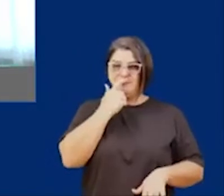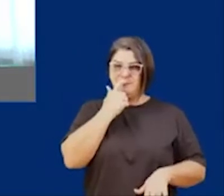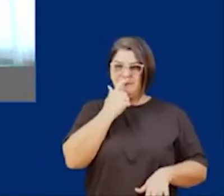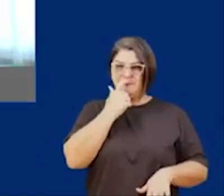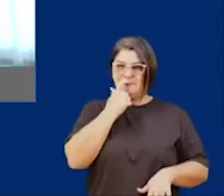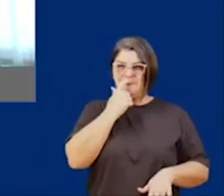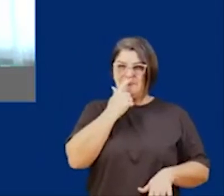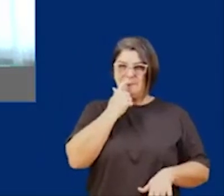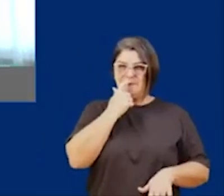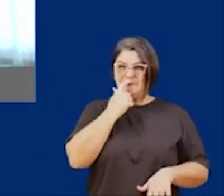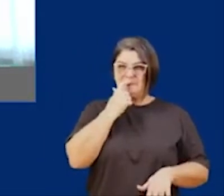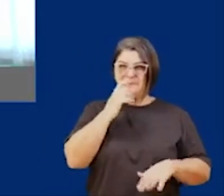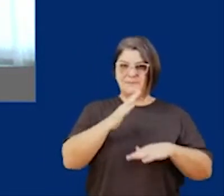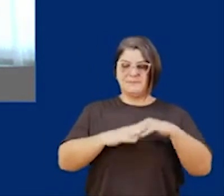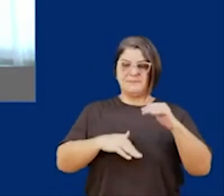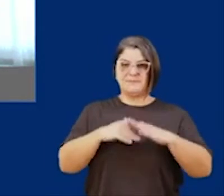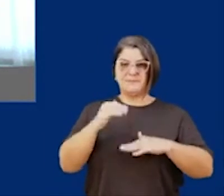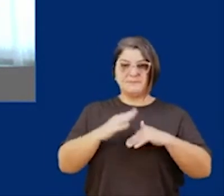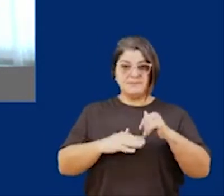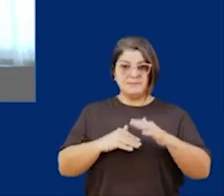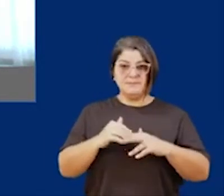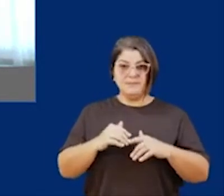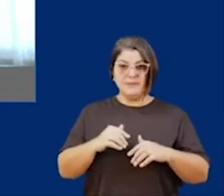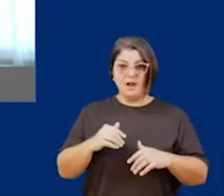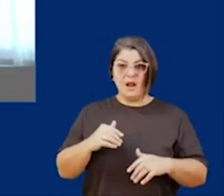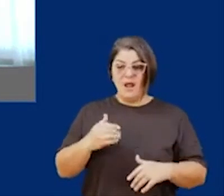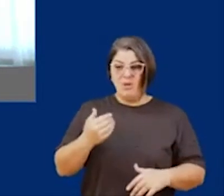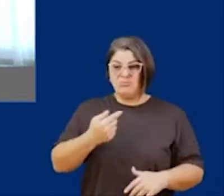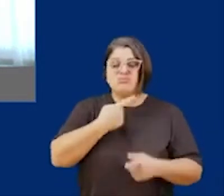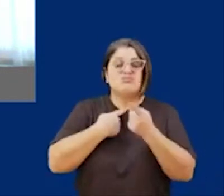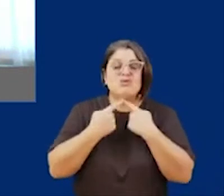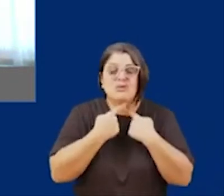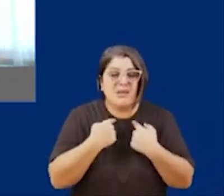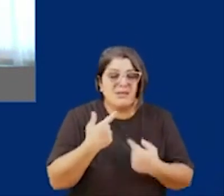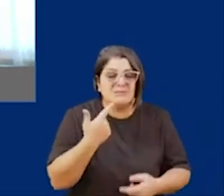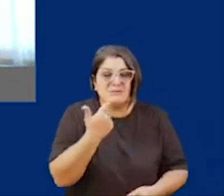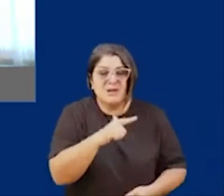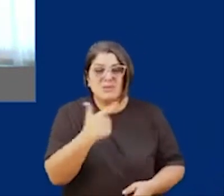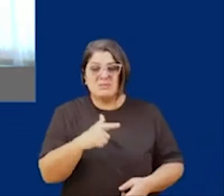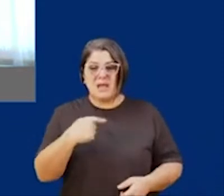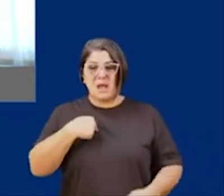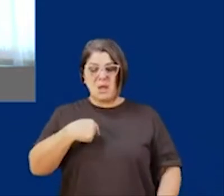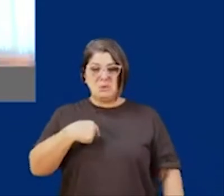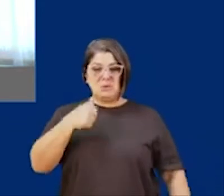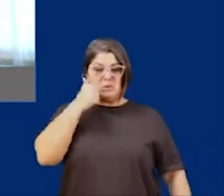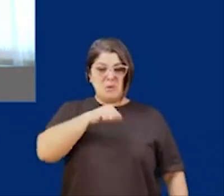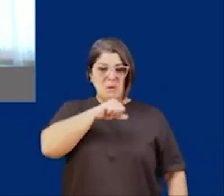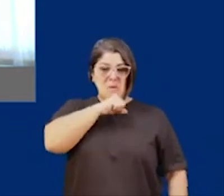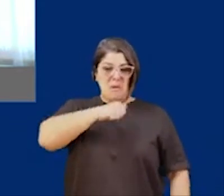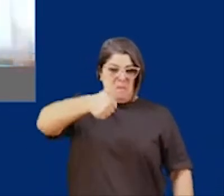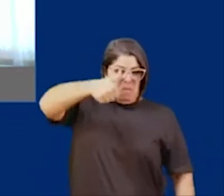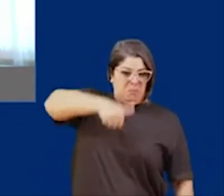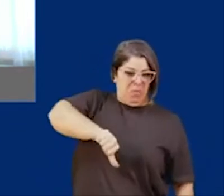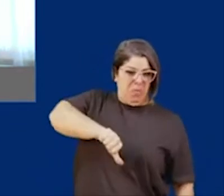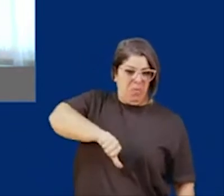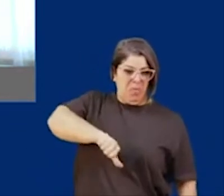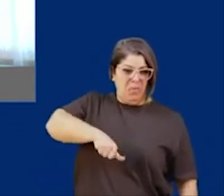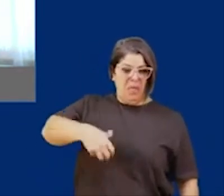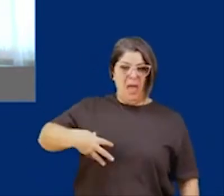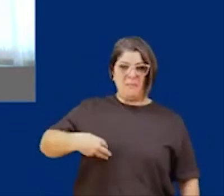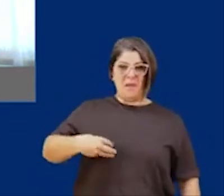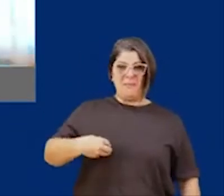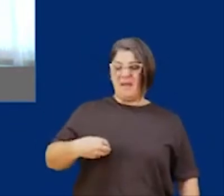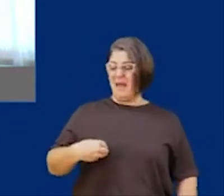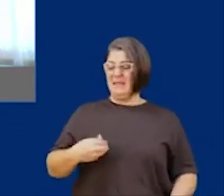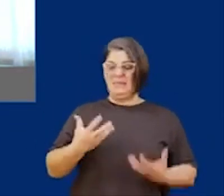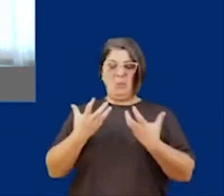para um lugar que é tipo, se eu não estou conseguindo, ou se eu não estou com vontade, então eu sou uma horrorosa, porque eu não estou amando, né? E a gente tem direito de não estar com vontade de